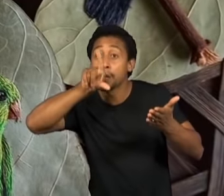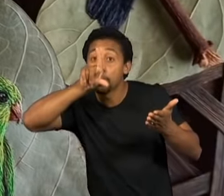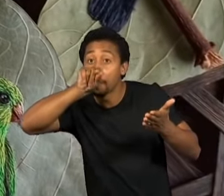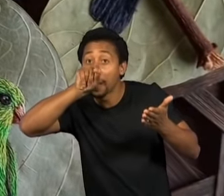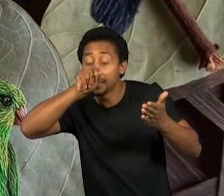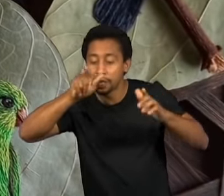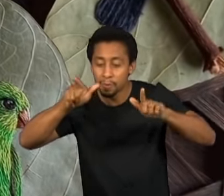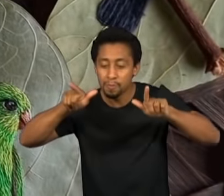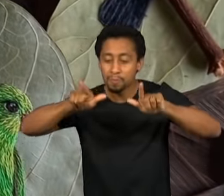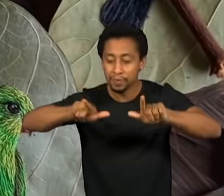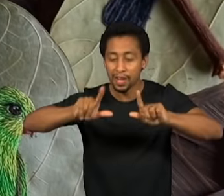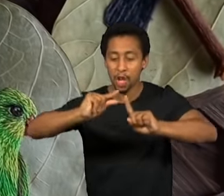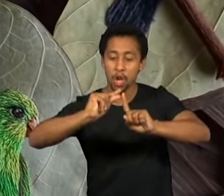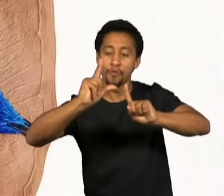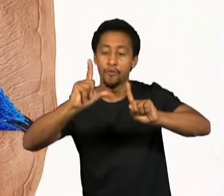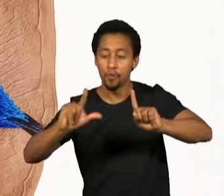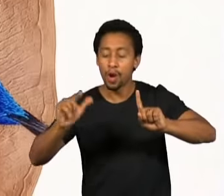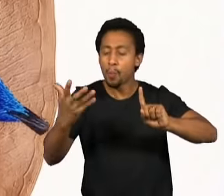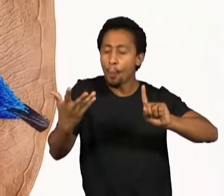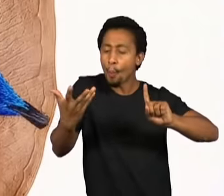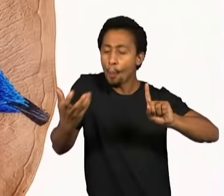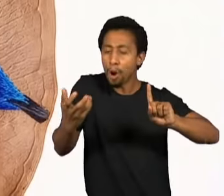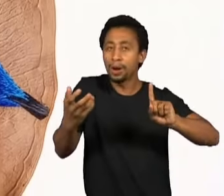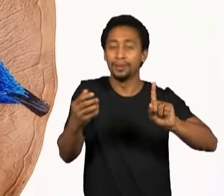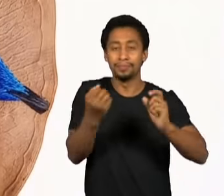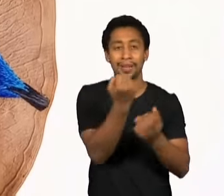folhas secas que caem das árvores.